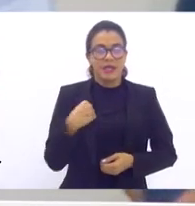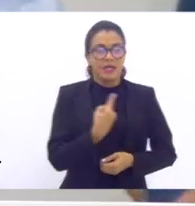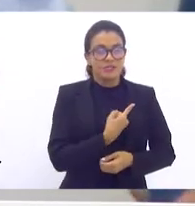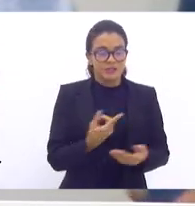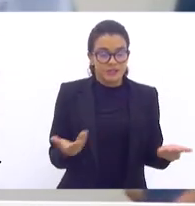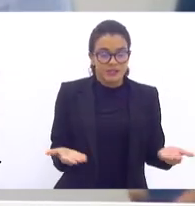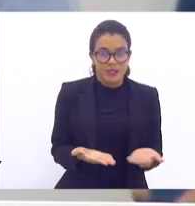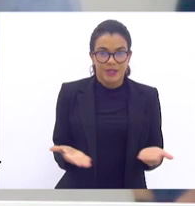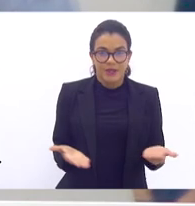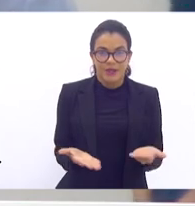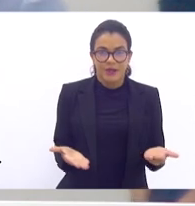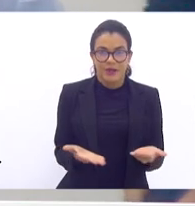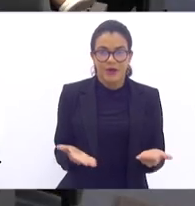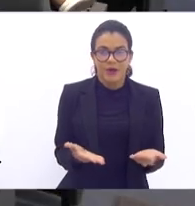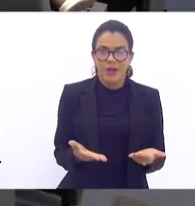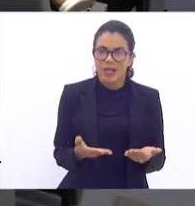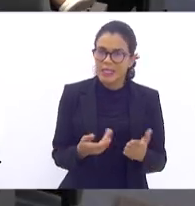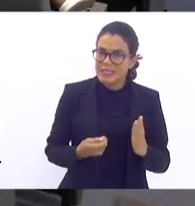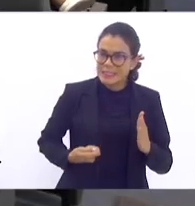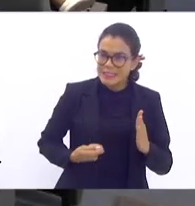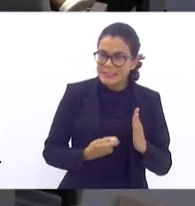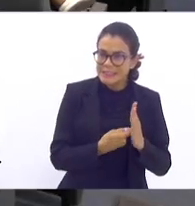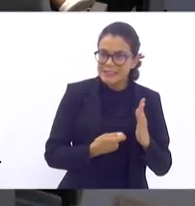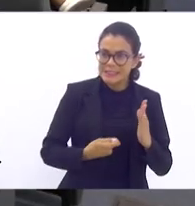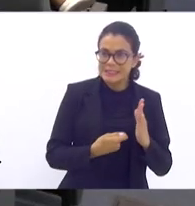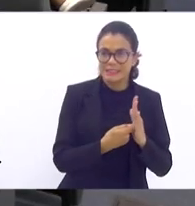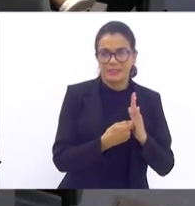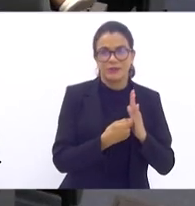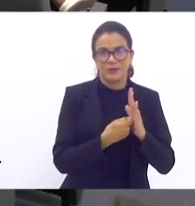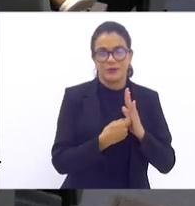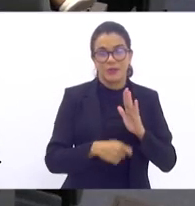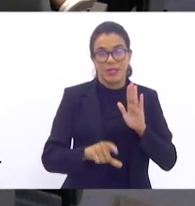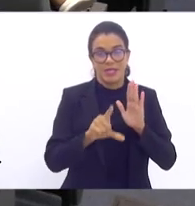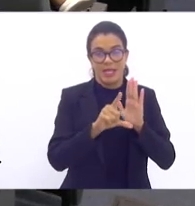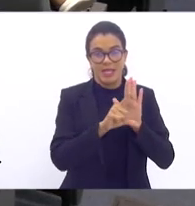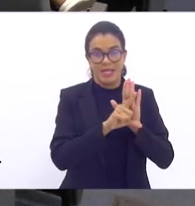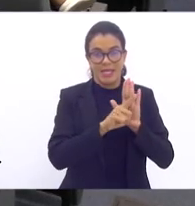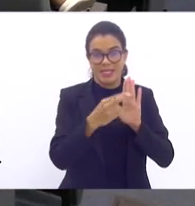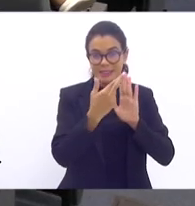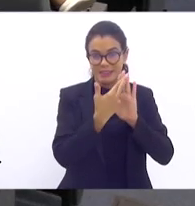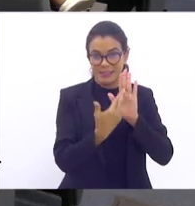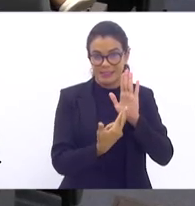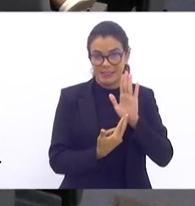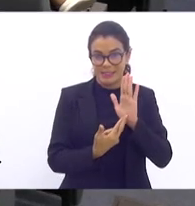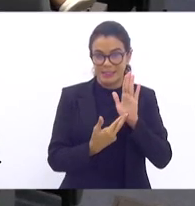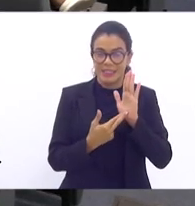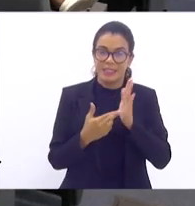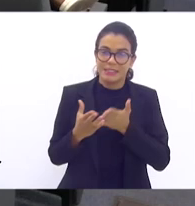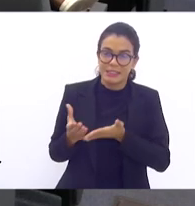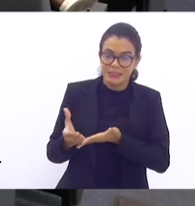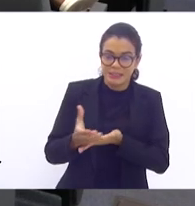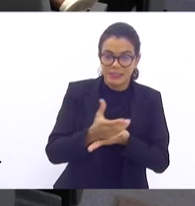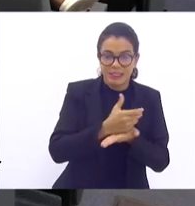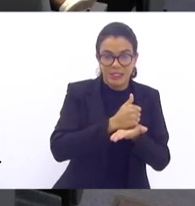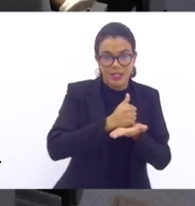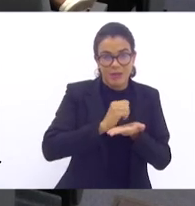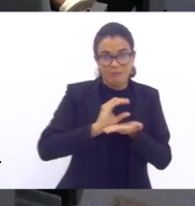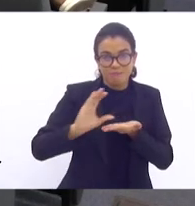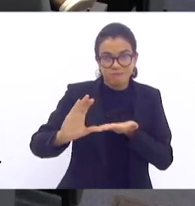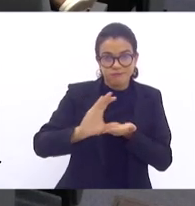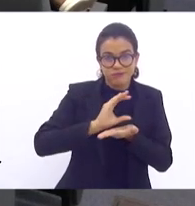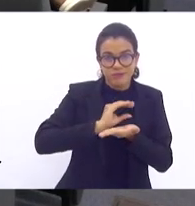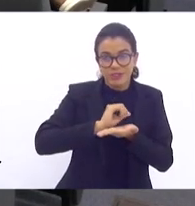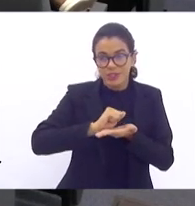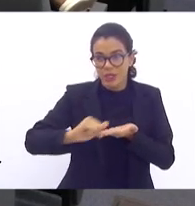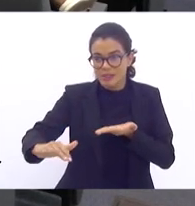agora exigiu na lei de diretrizes orçamentária pela primeira vez Deputado Para a